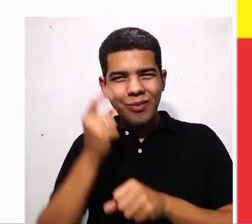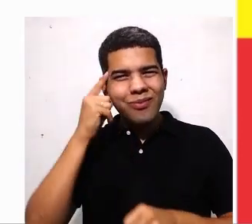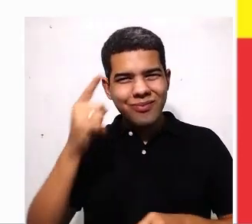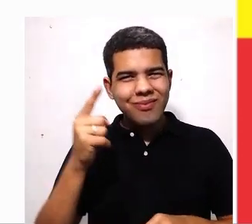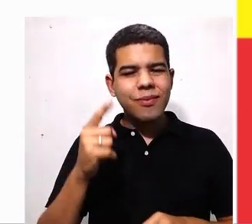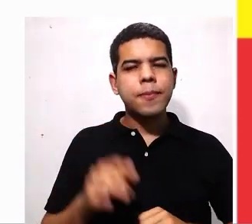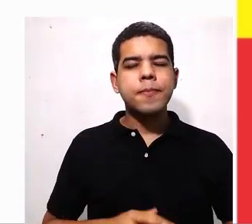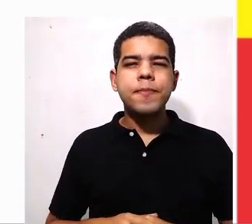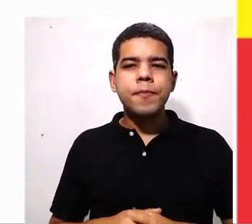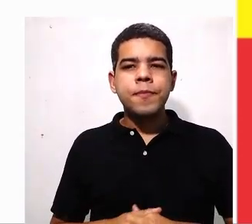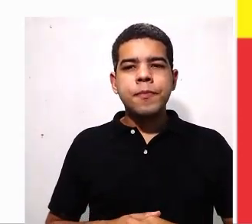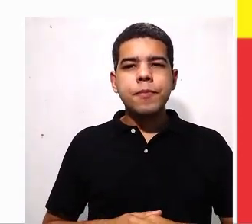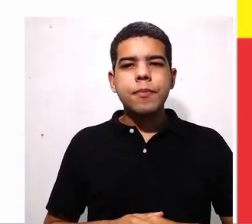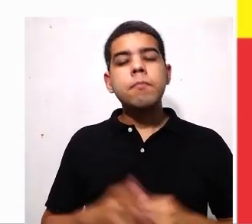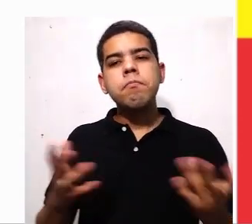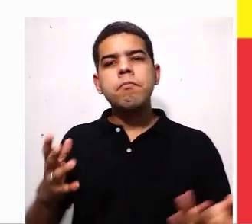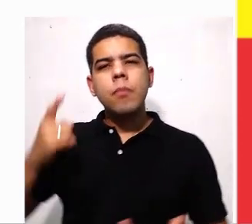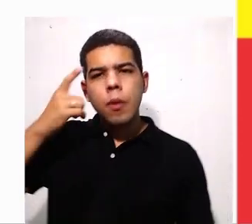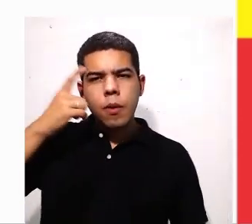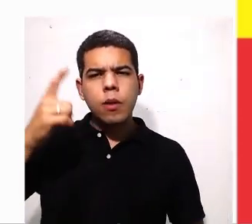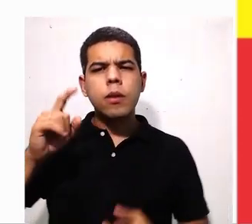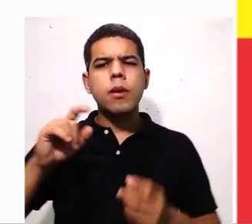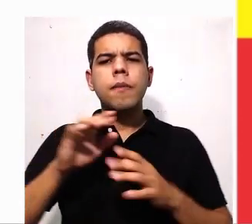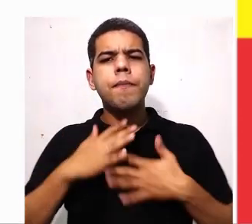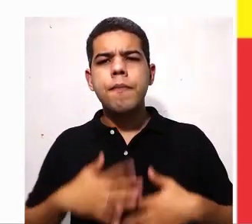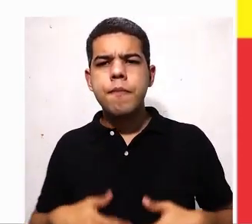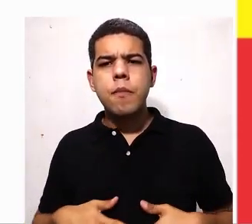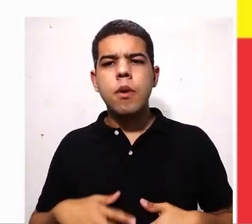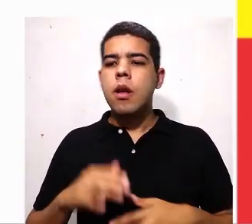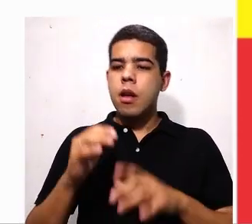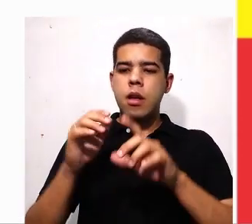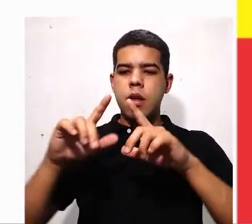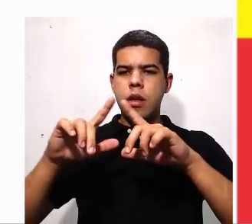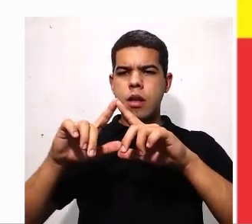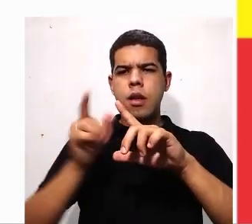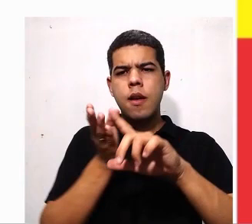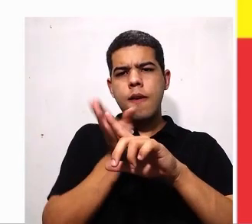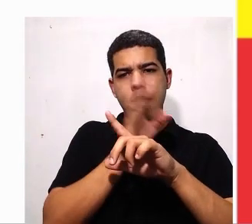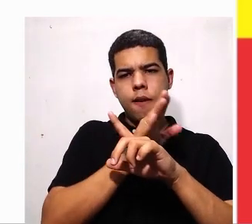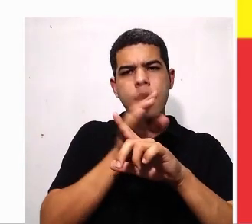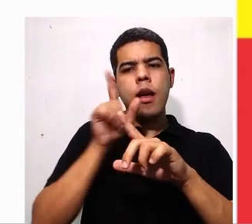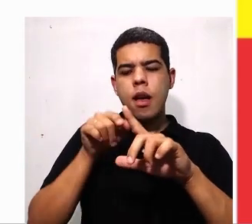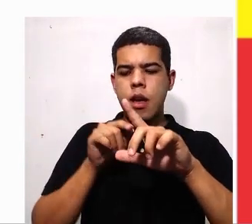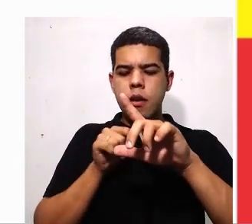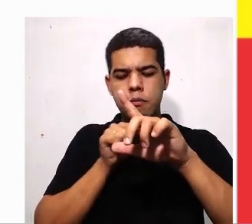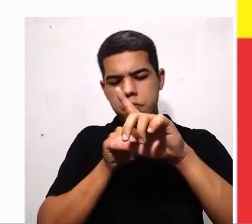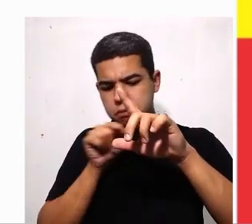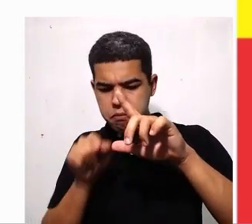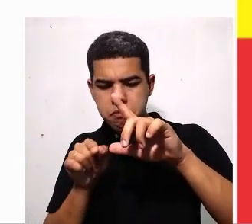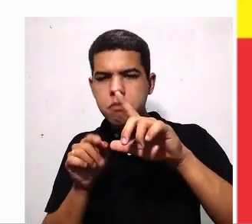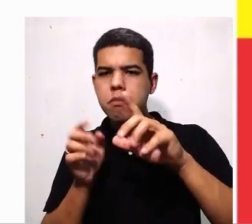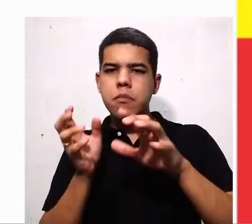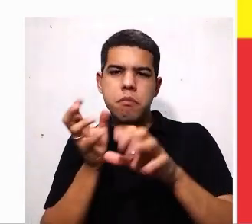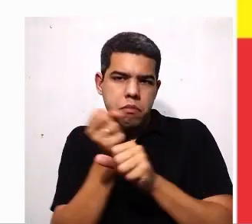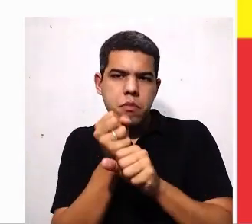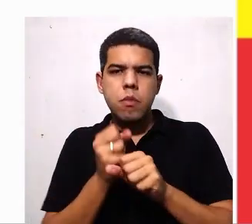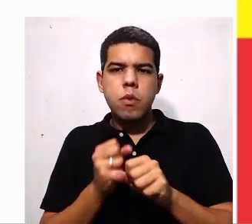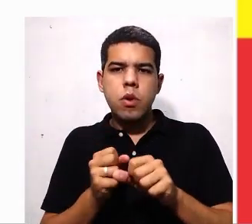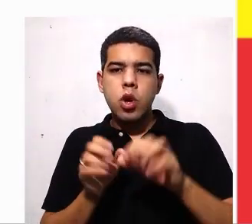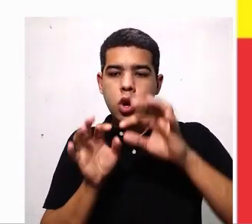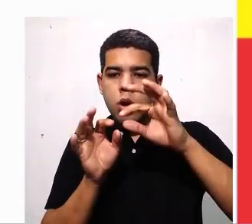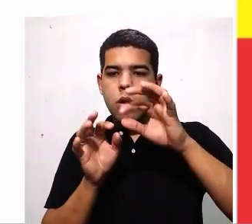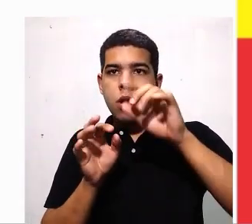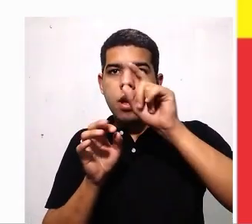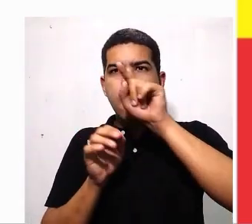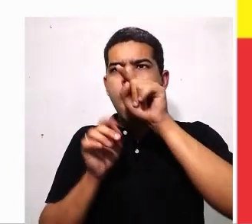somo. Beleza? Então, ó, a ideia, bem tranquila. O ângulo externo é igual à soma dos outros ângulos longe